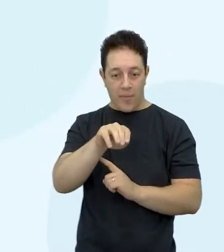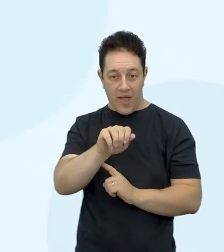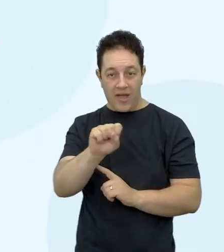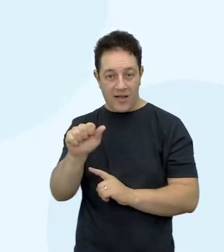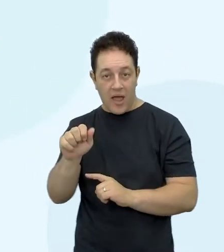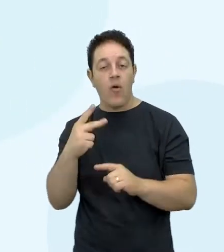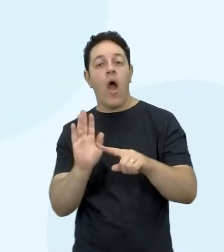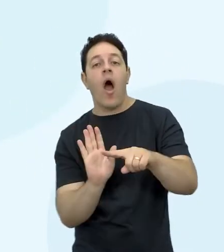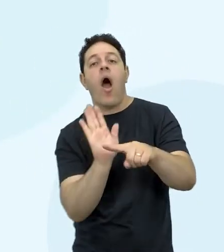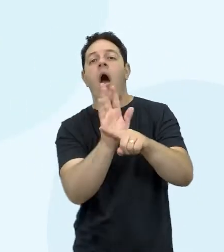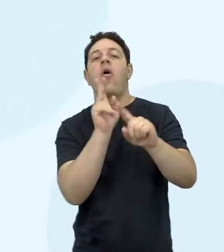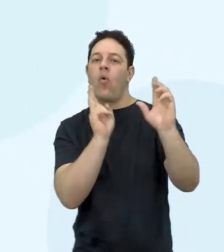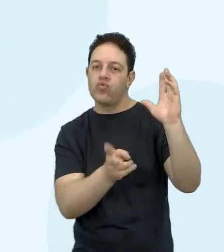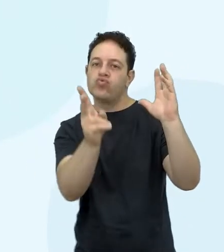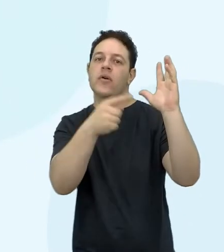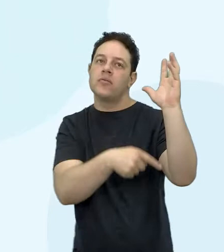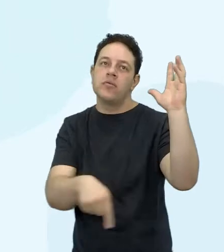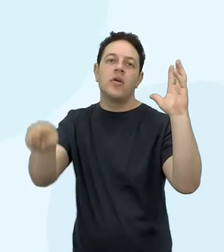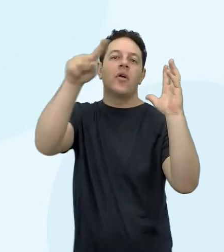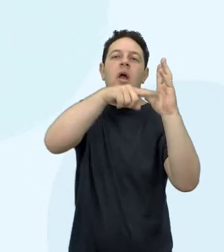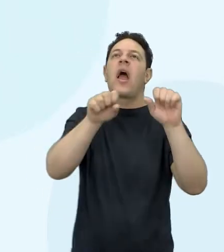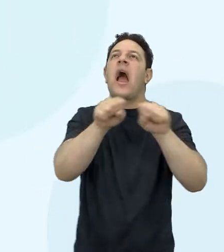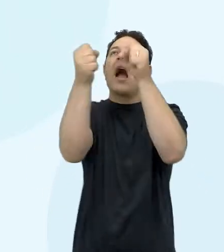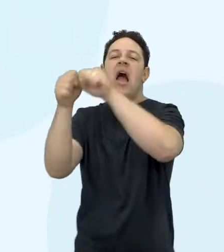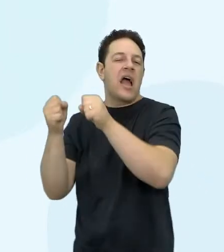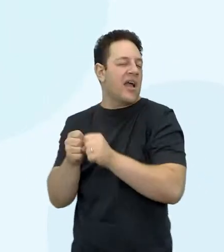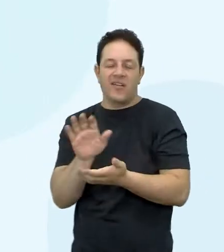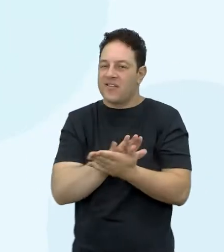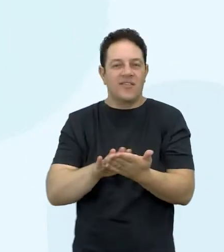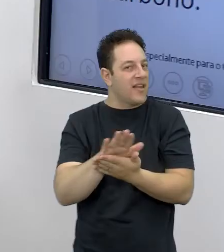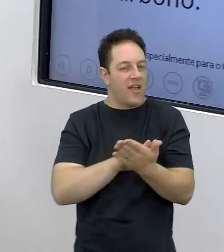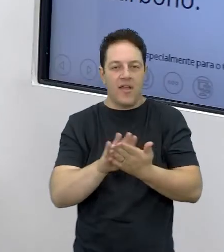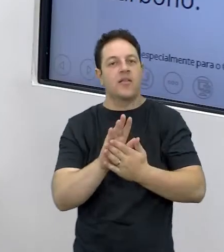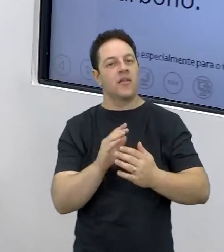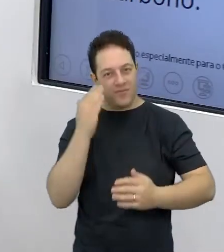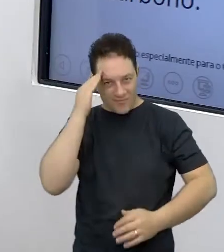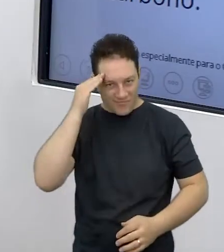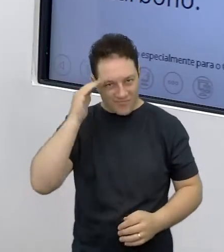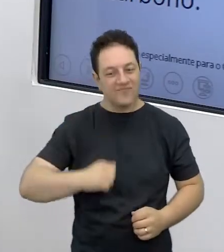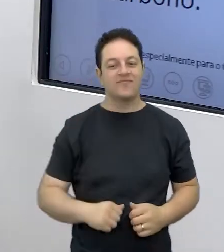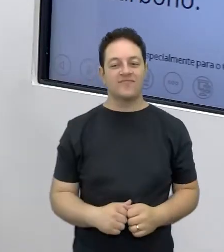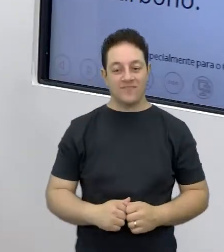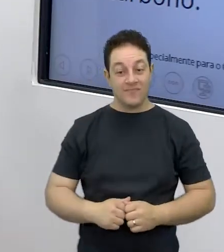efeito, com esses gases poluentes aí, com os gases do efeito estufa.